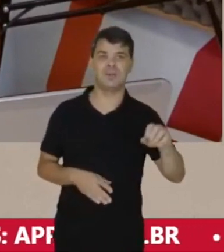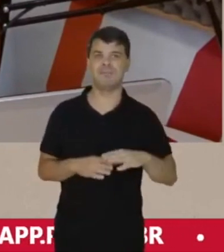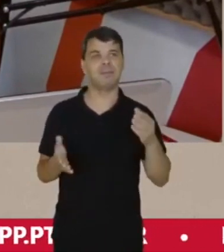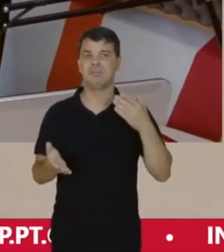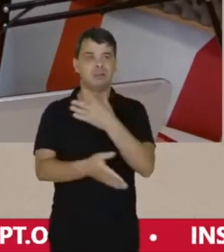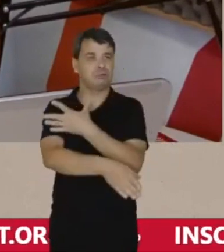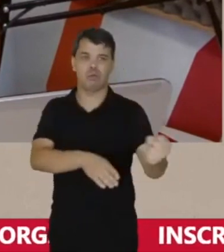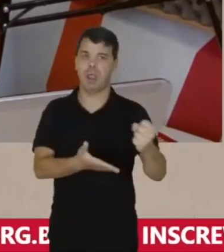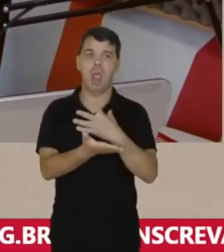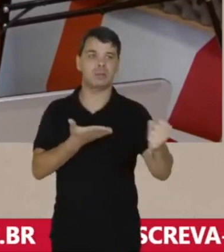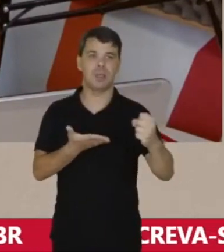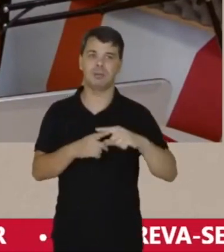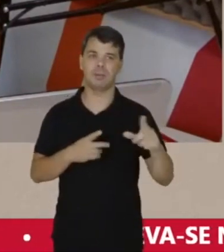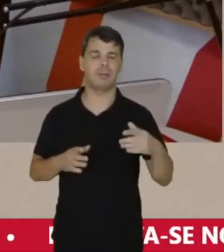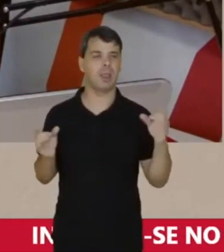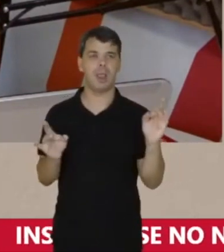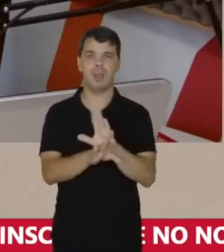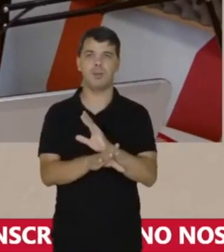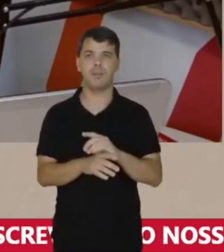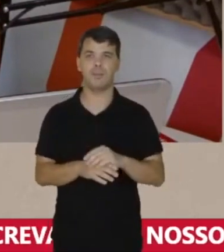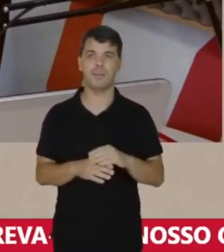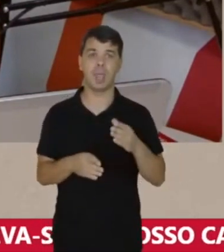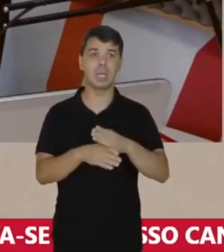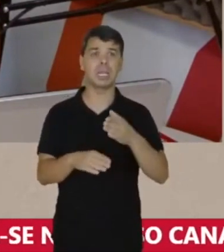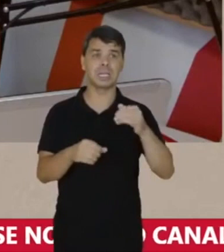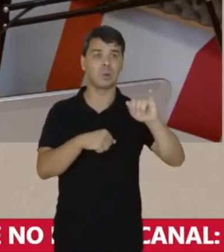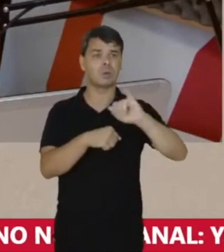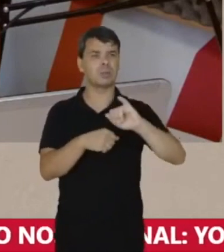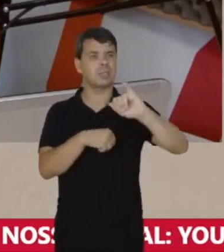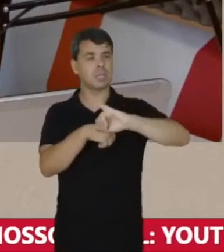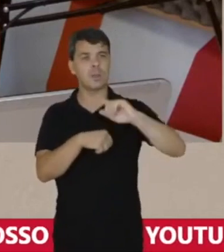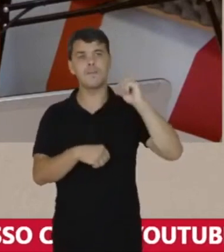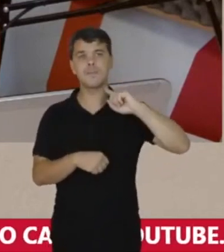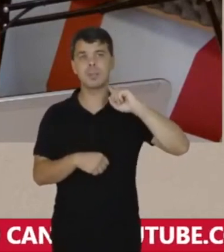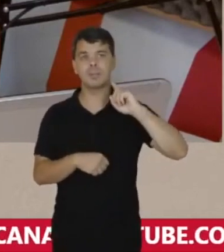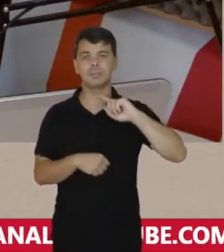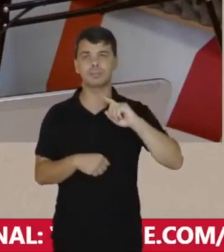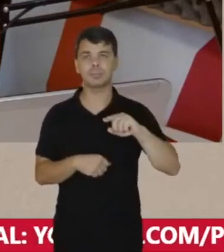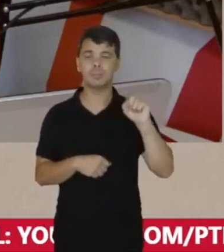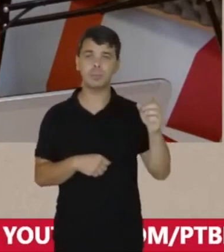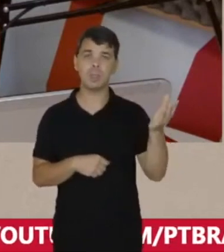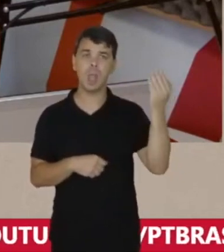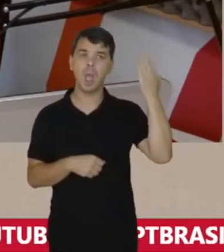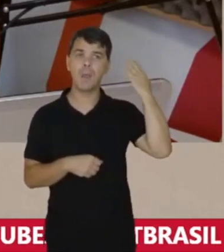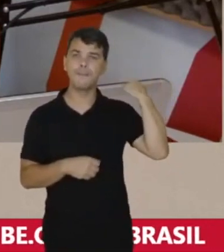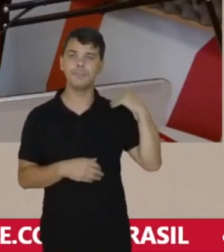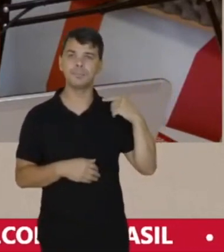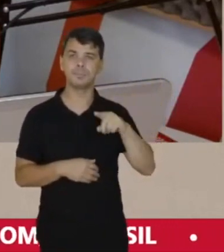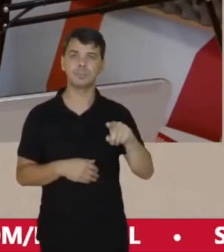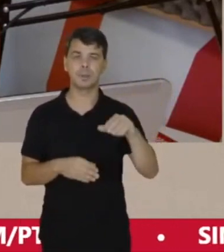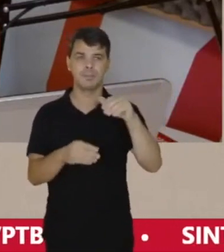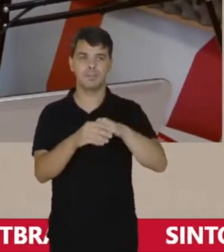era. O pessoal já fez as contas. Eu nasci no interior de Minas, em São Gonçalo do Pará, né? Então, naquela época, assim, eu falo, as